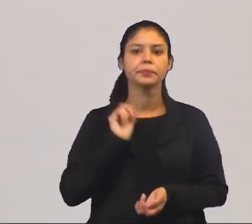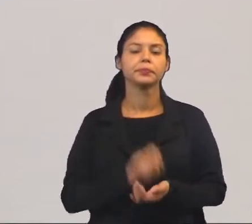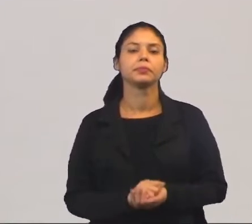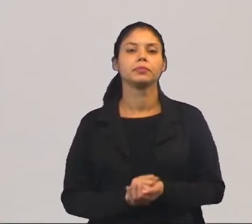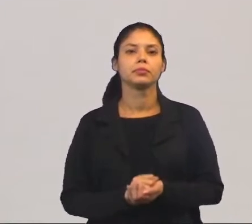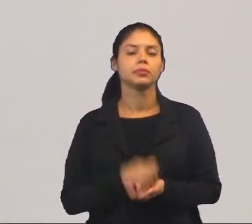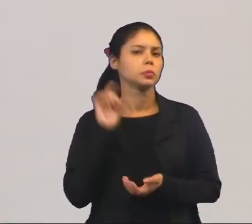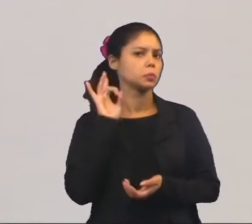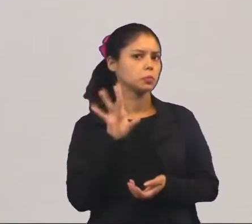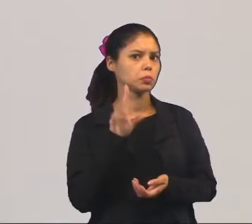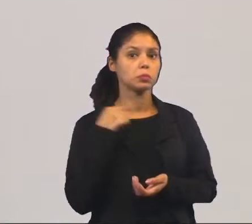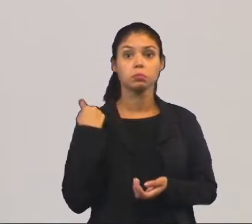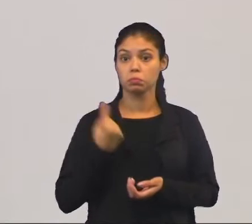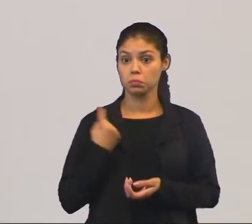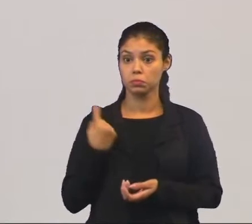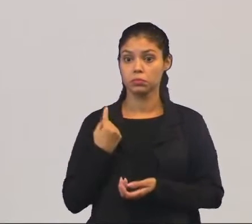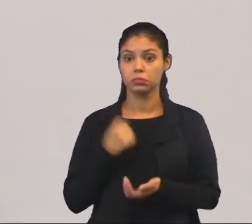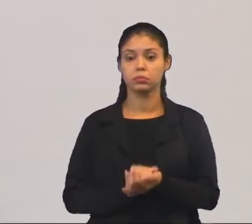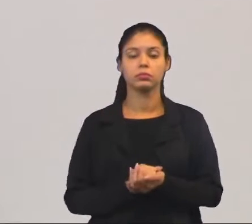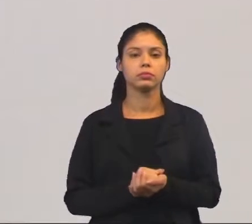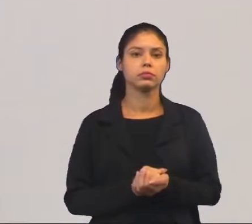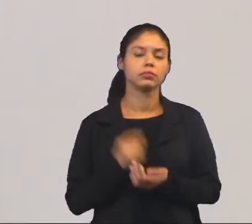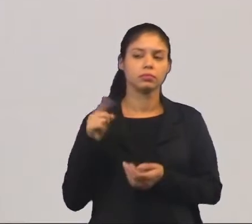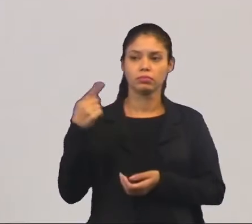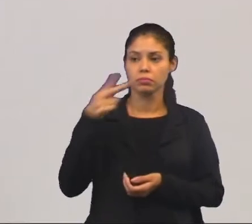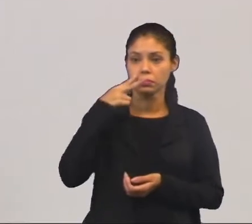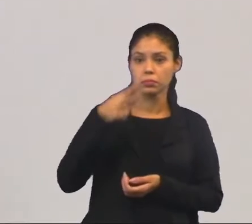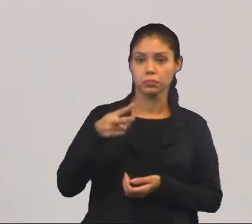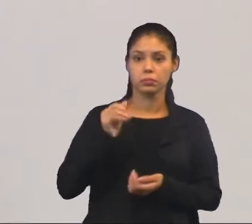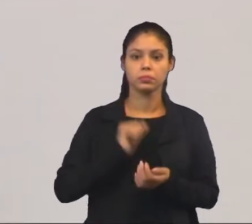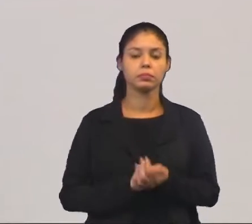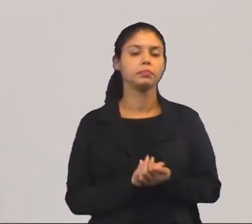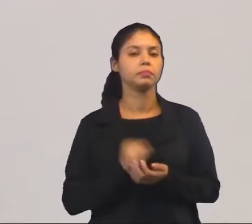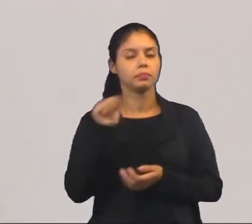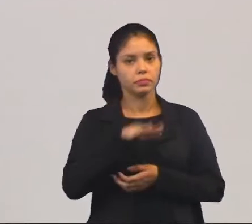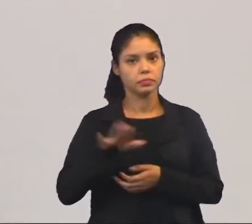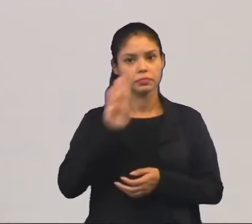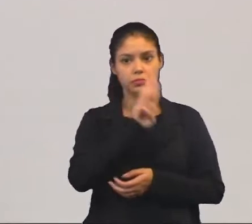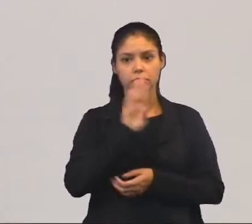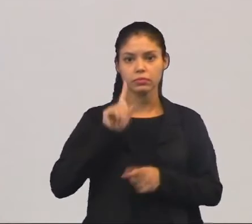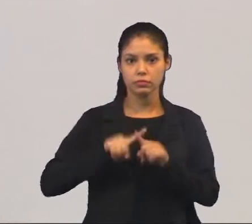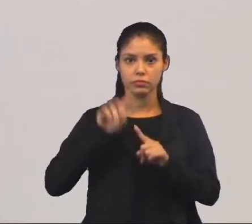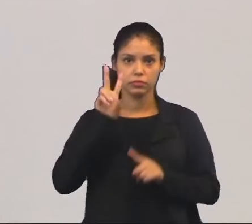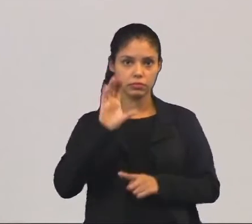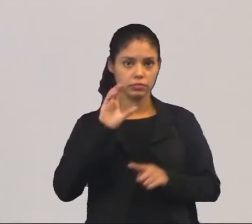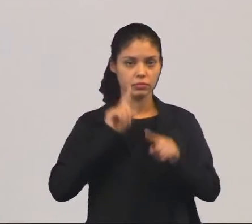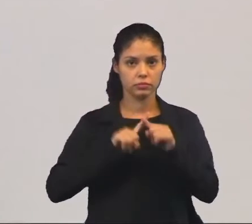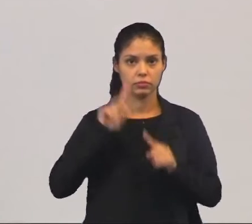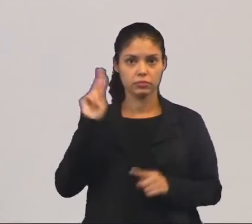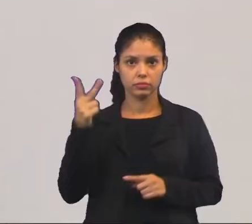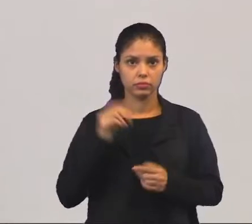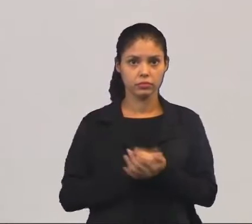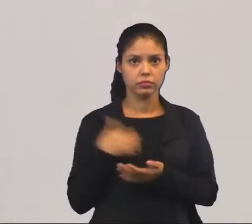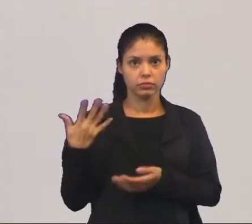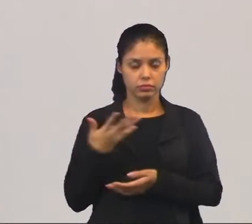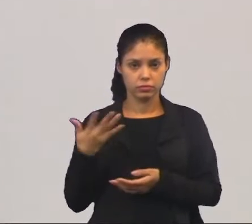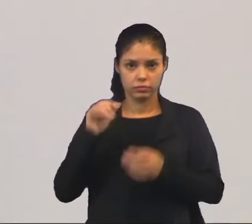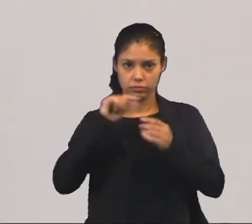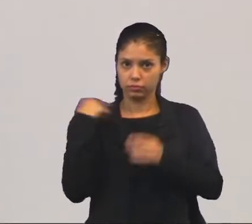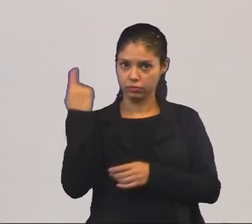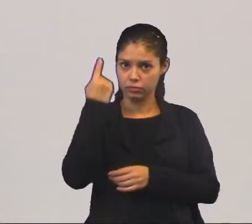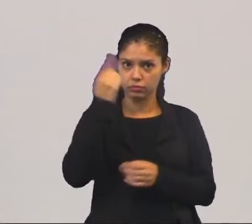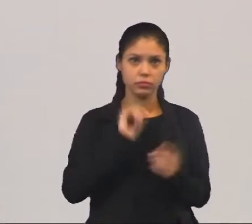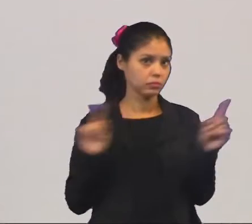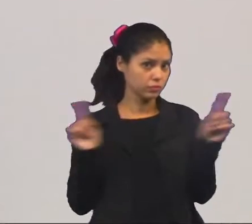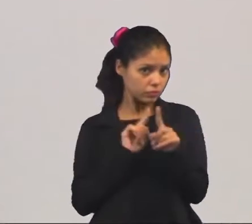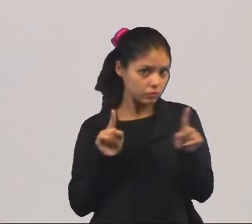que não há só uma única maneira. Chegar ali, não. A área é igual B vezes C, B vezes H, base vezes altura.